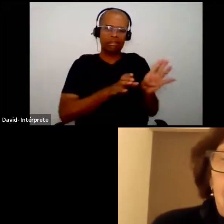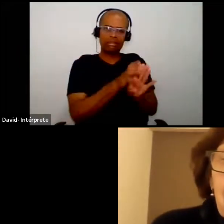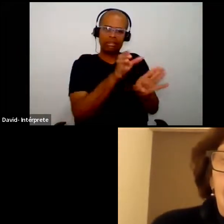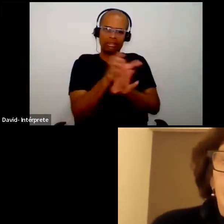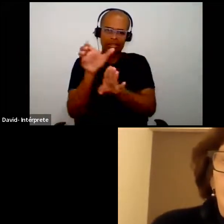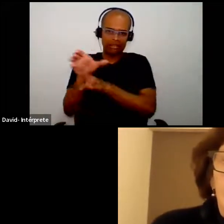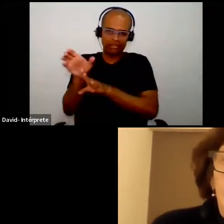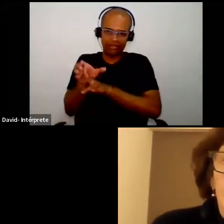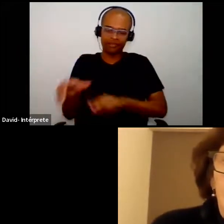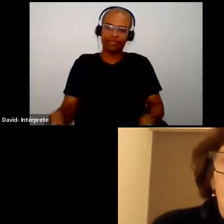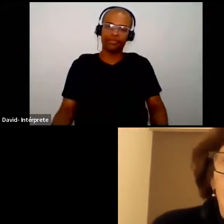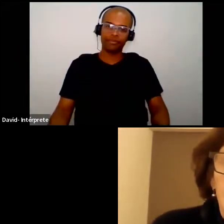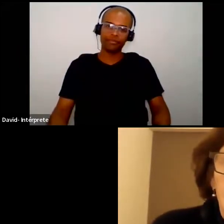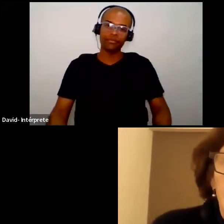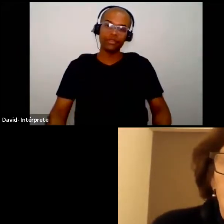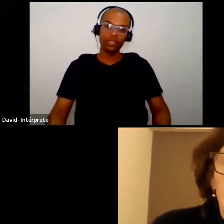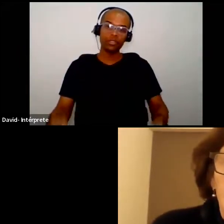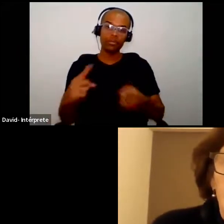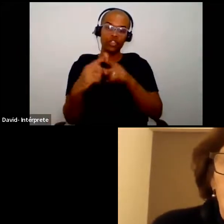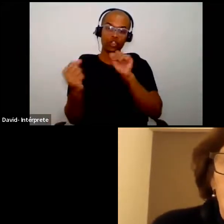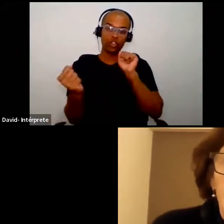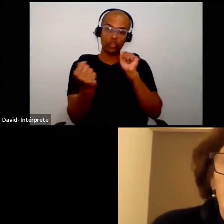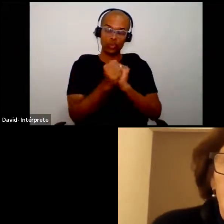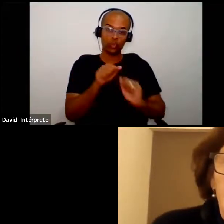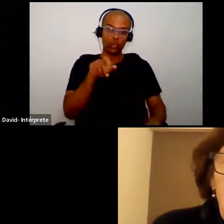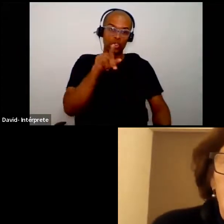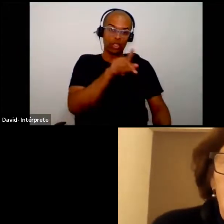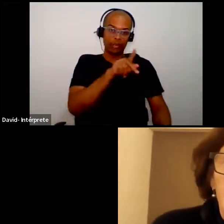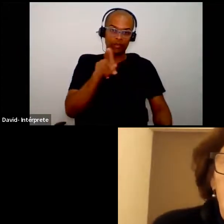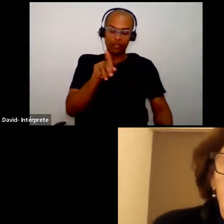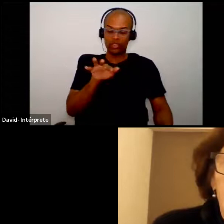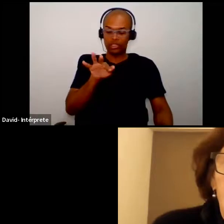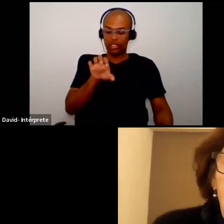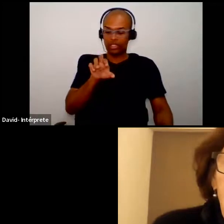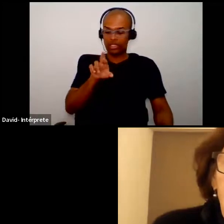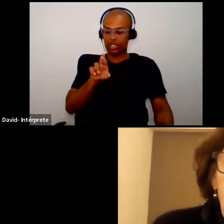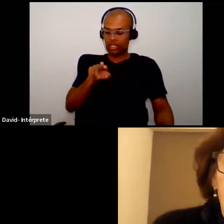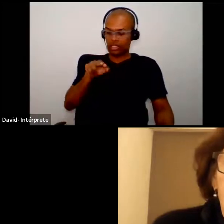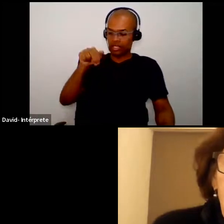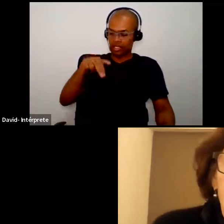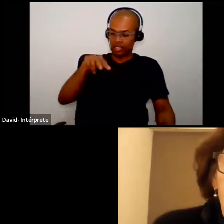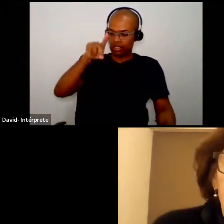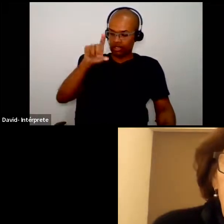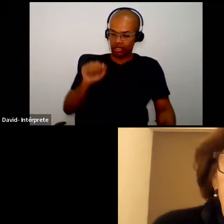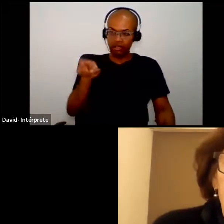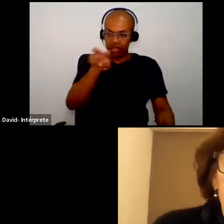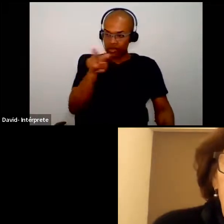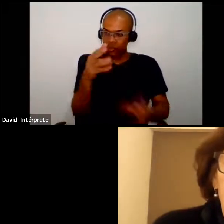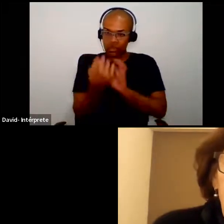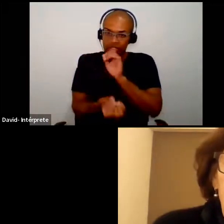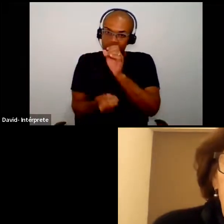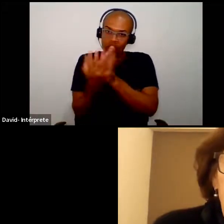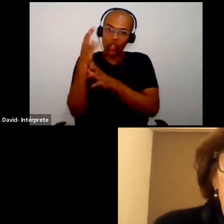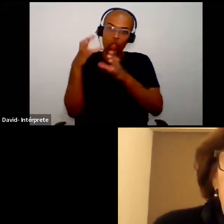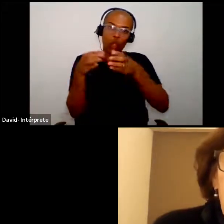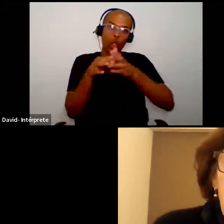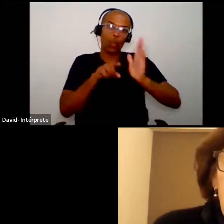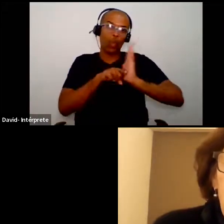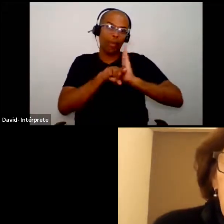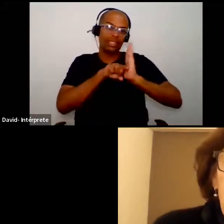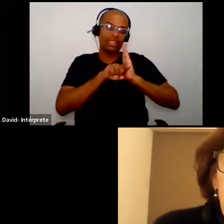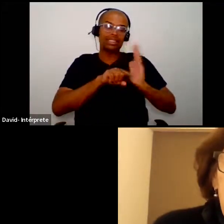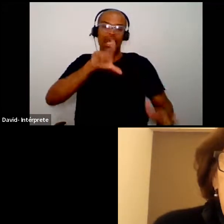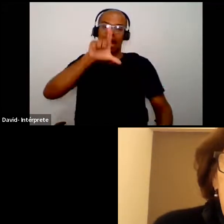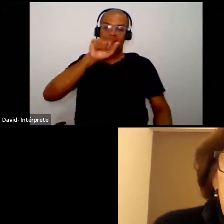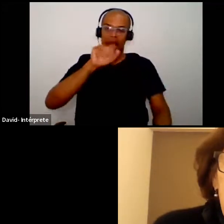porque ela é, junto com a professora Fernanda, a fundadora do grupo de pesquisa LACE,